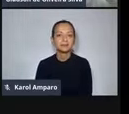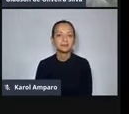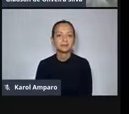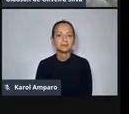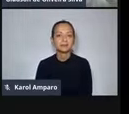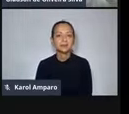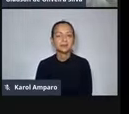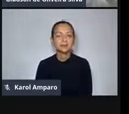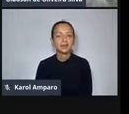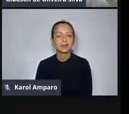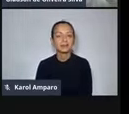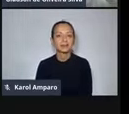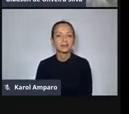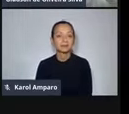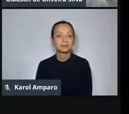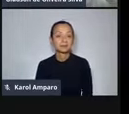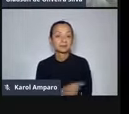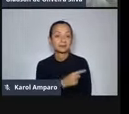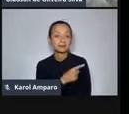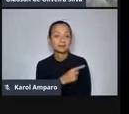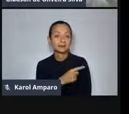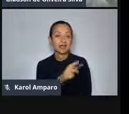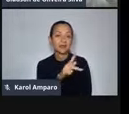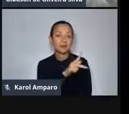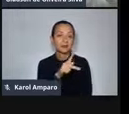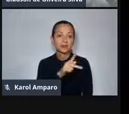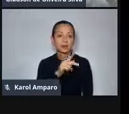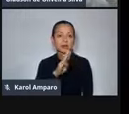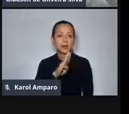Está aí, seu grande mestre Bimba,